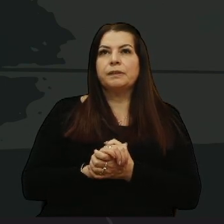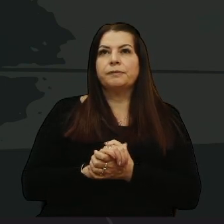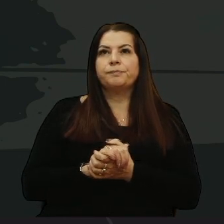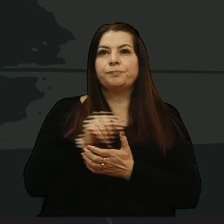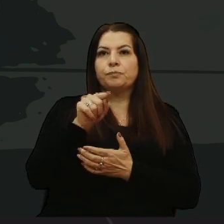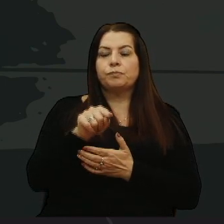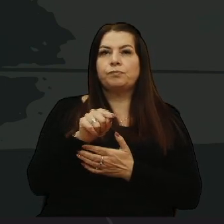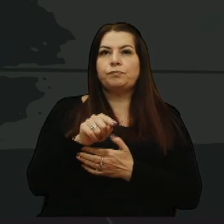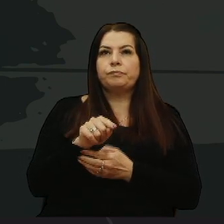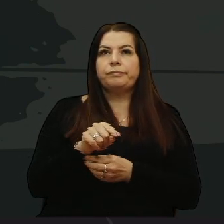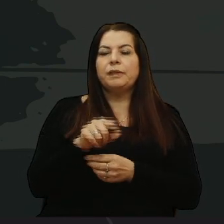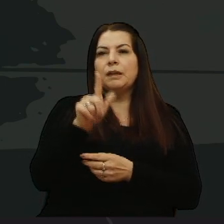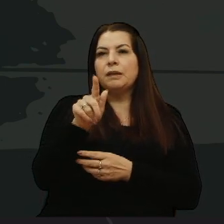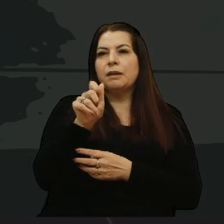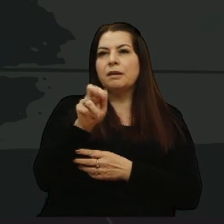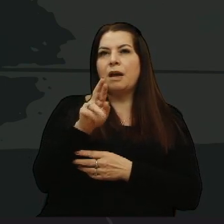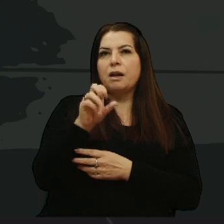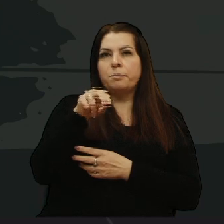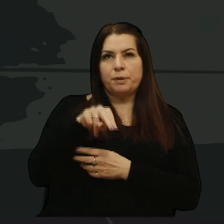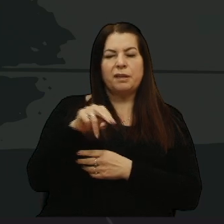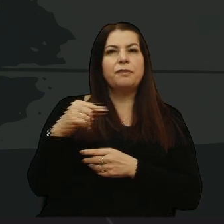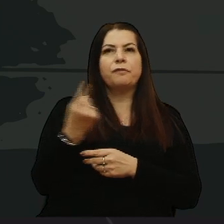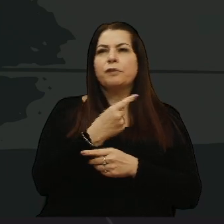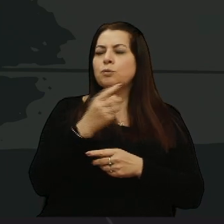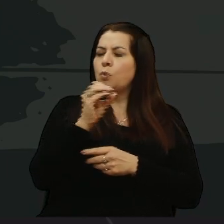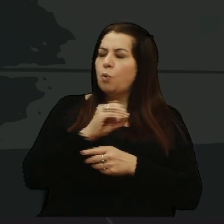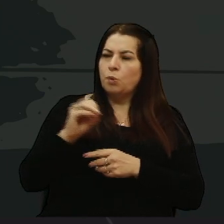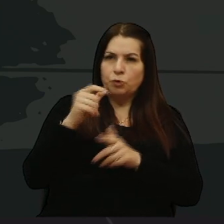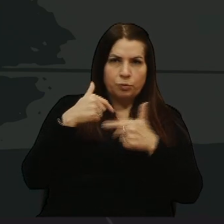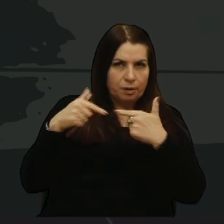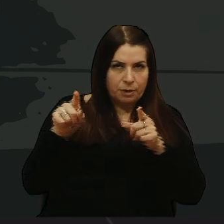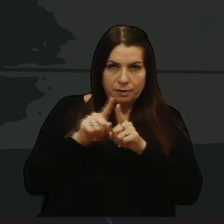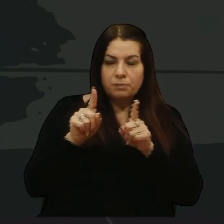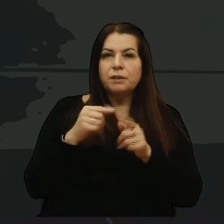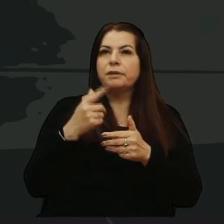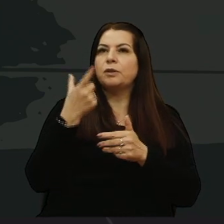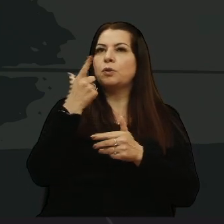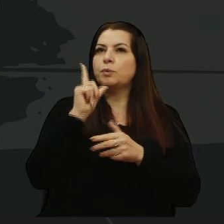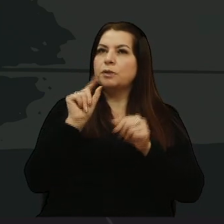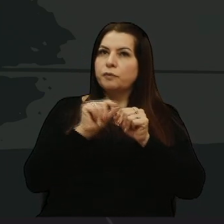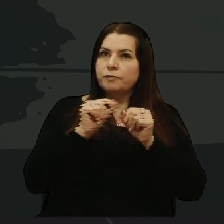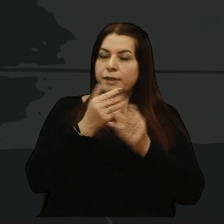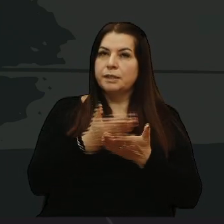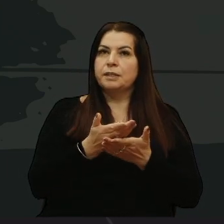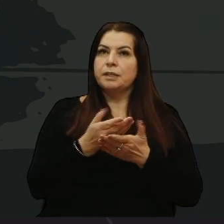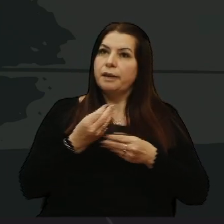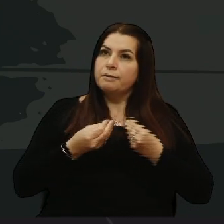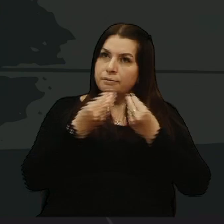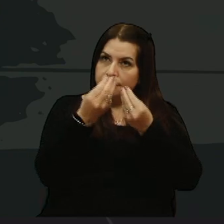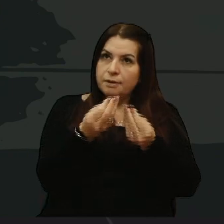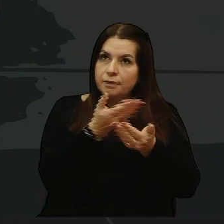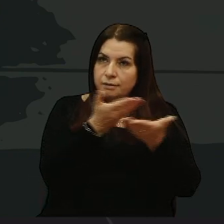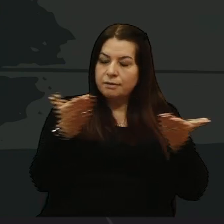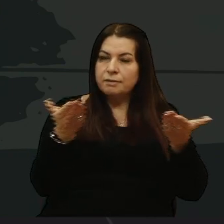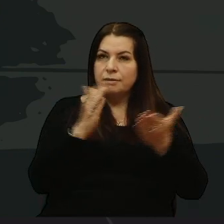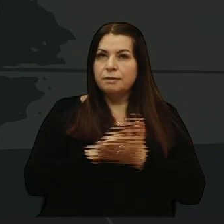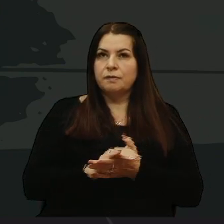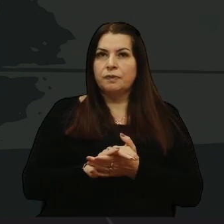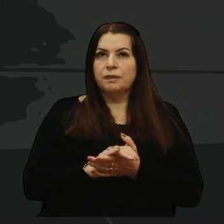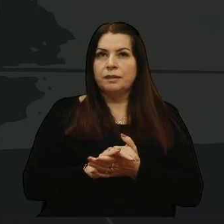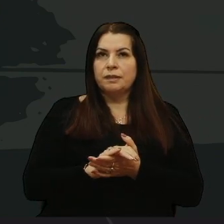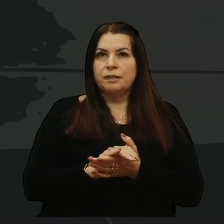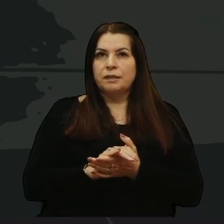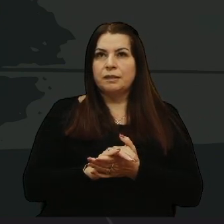do Garibim, que também desenvolveu um ótimo trabalho e conseguiu fazer a entrega